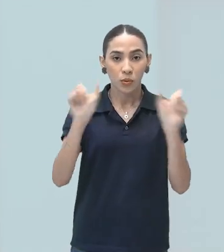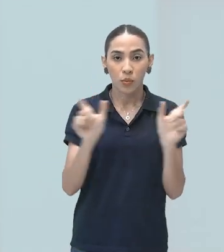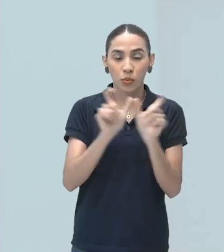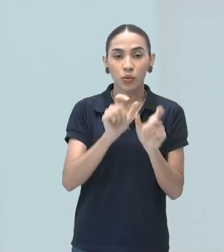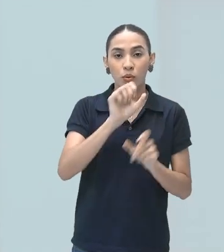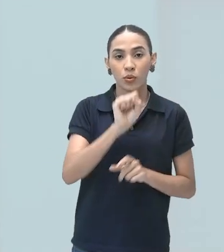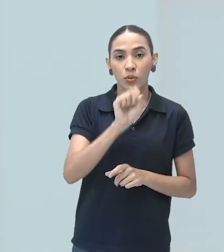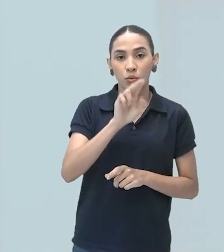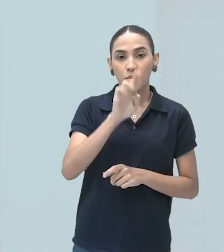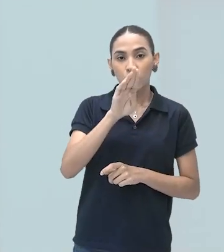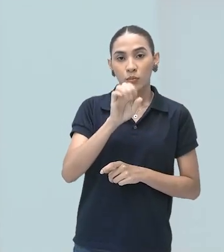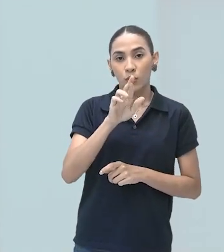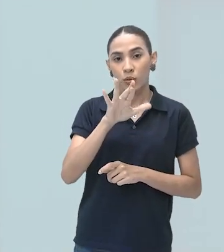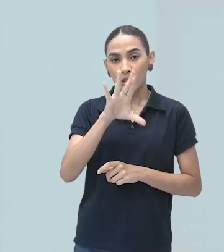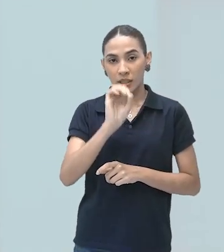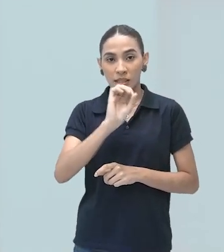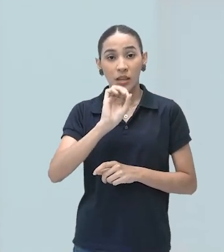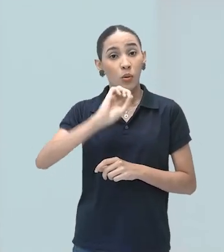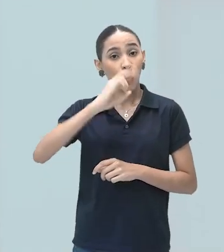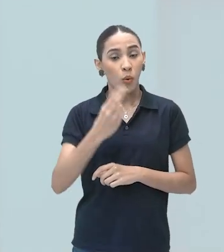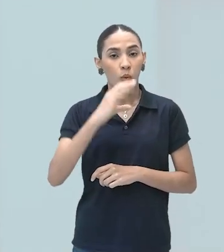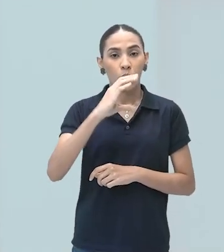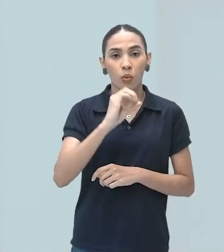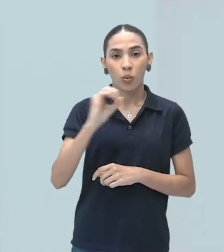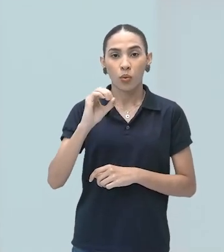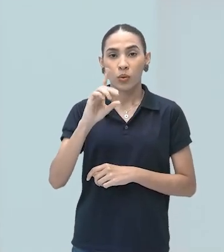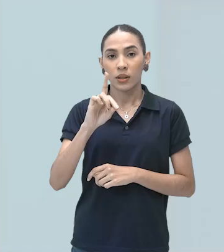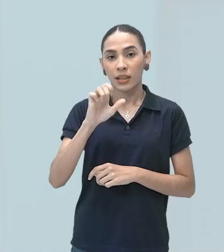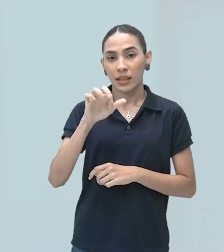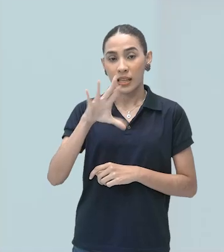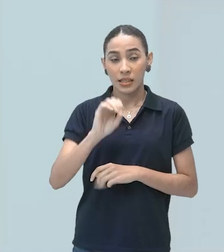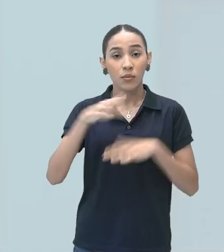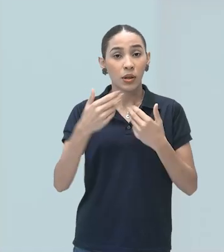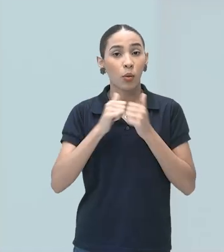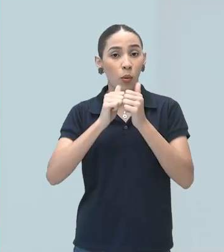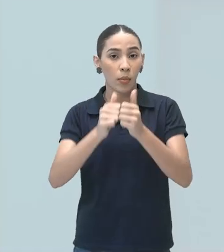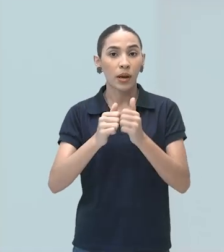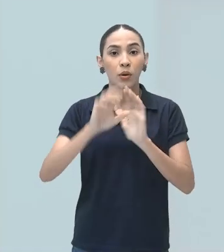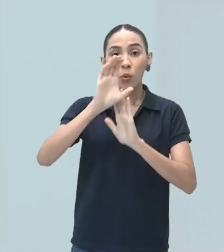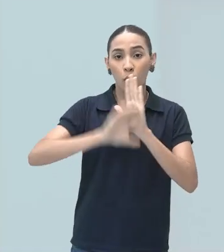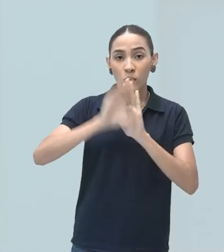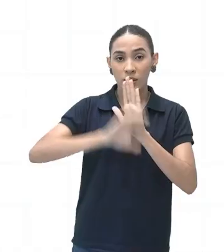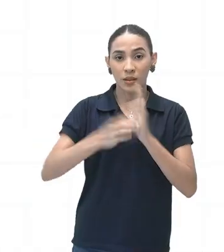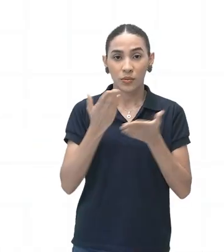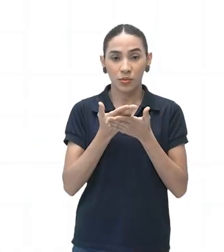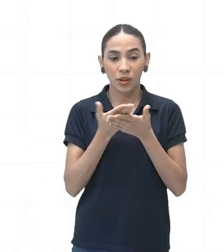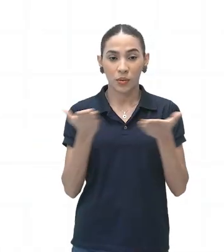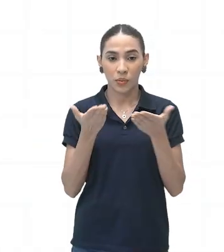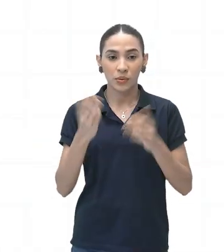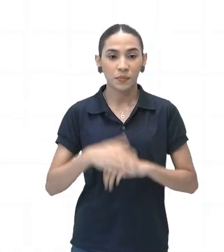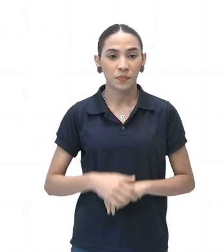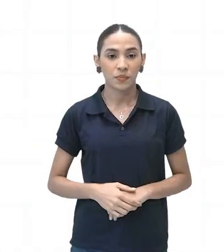subordinação ou coordenação. Então acompanhem comigo alguns conceitos que a gente vai precisar para a aula de hoje.